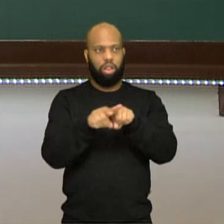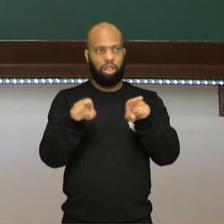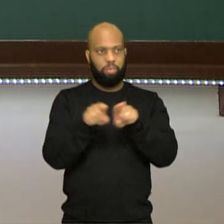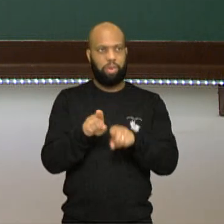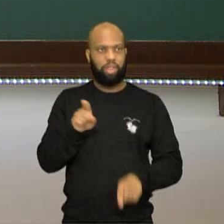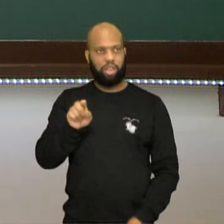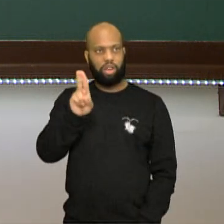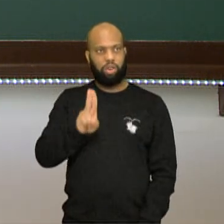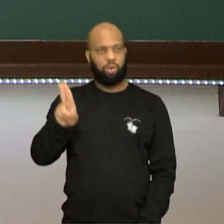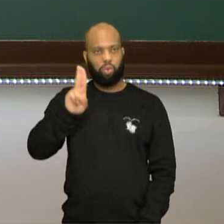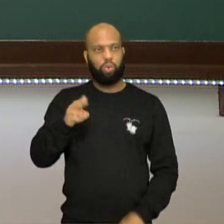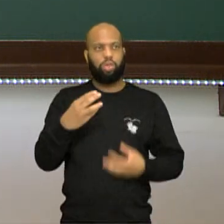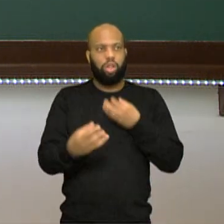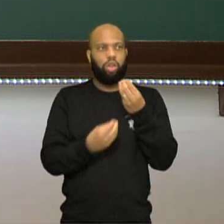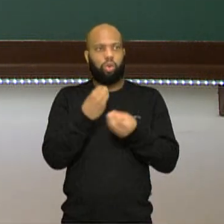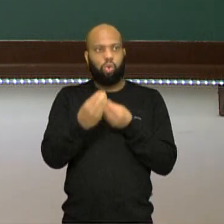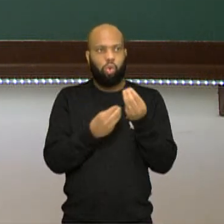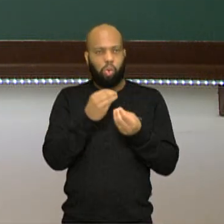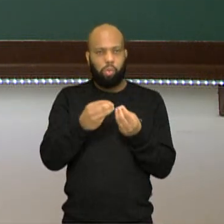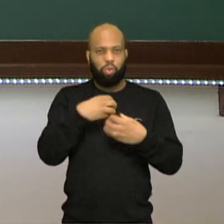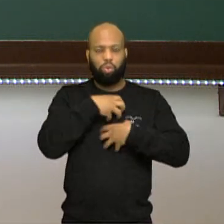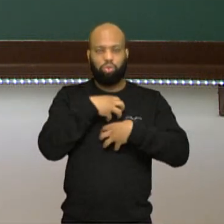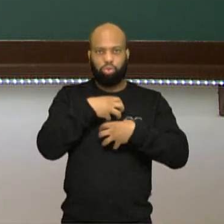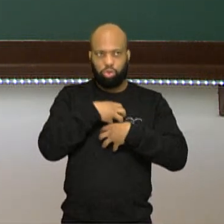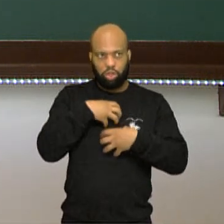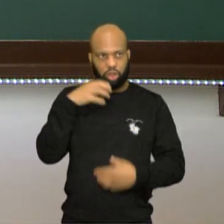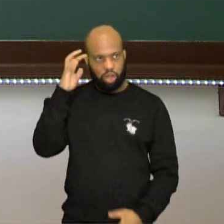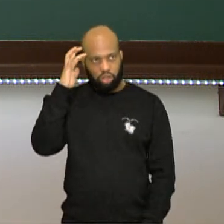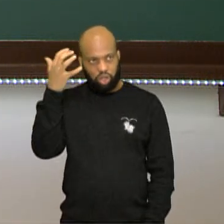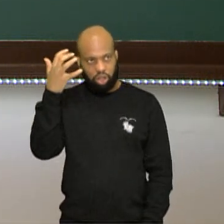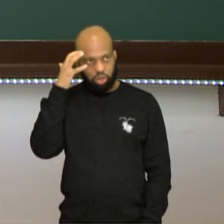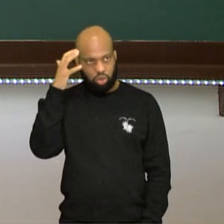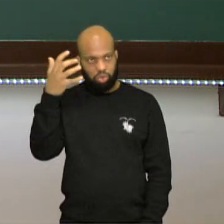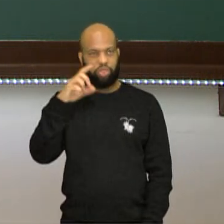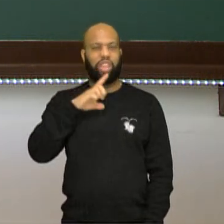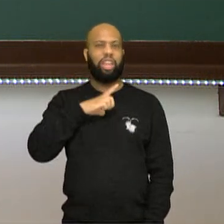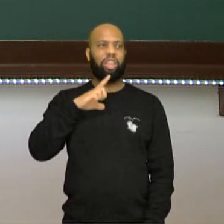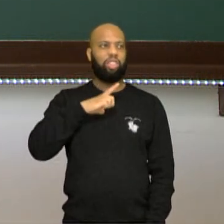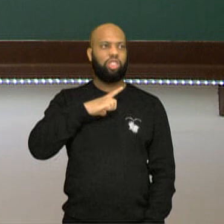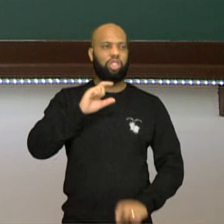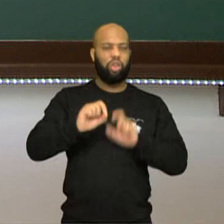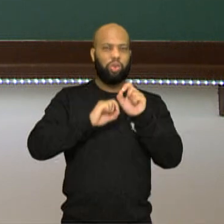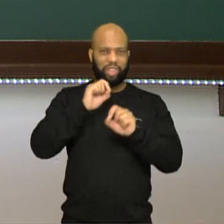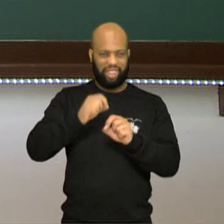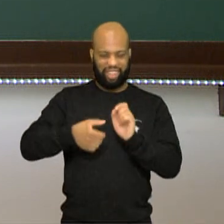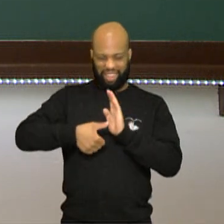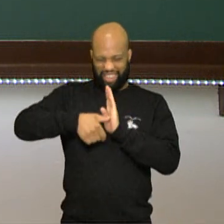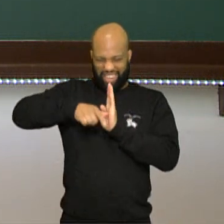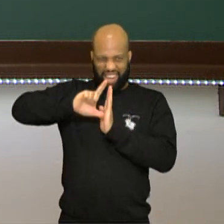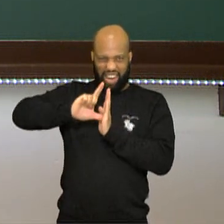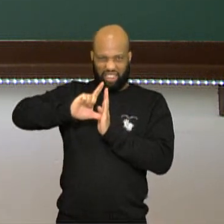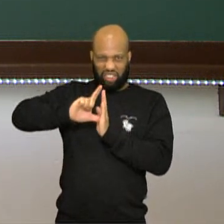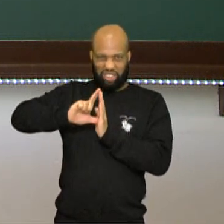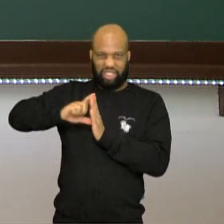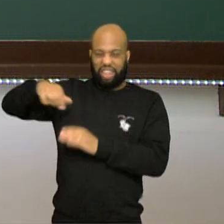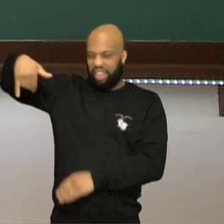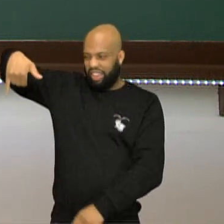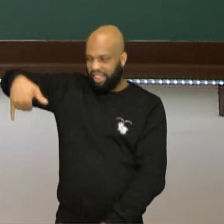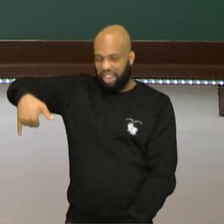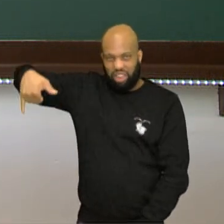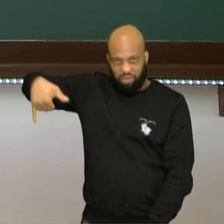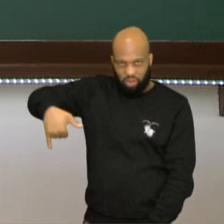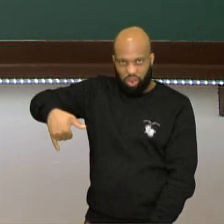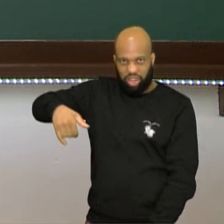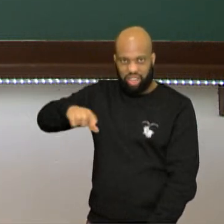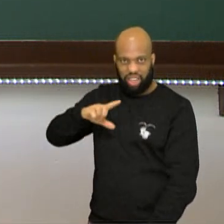eletrônicos. Hoje não se usa muito, mas o telefone tinha aquele filtro de linha que você coloca para tirar o ruído